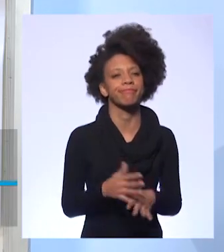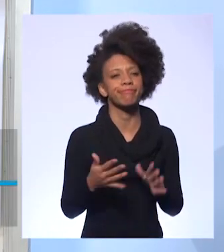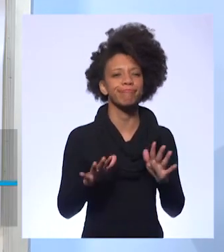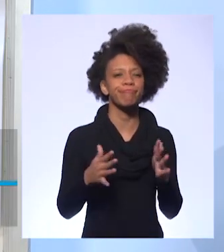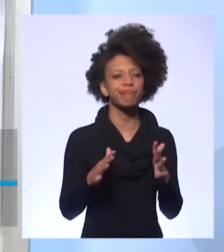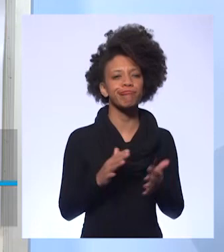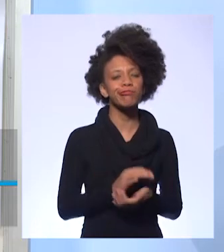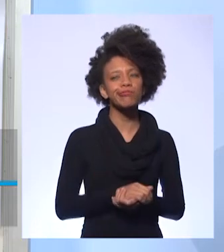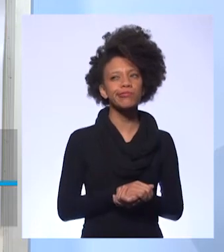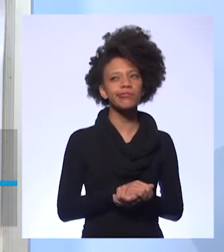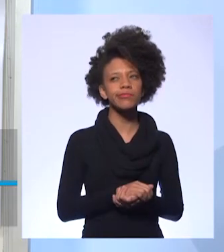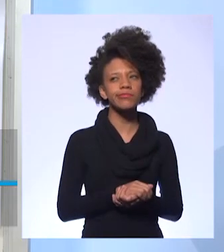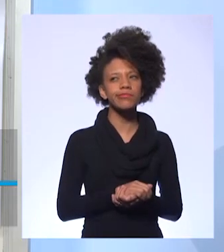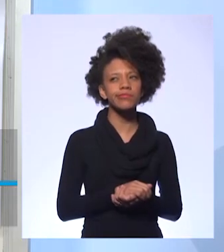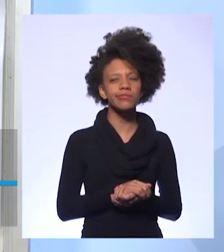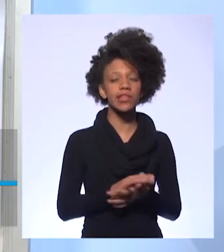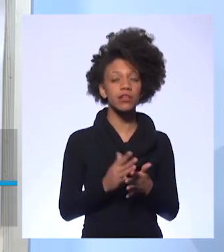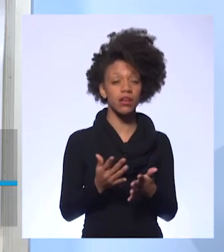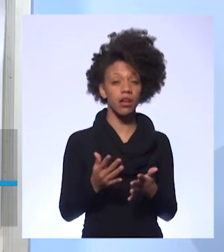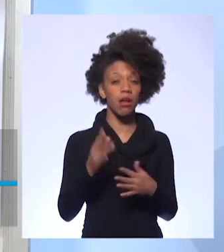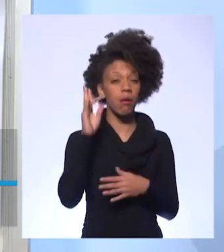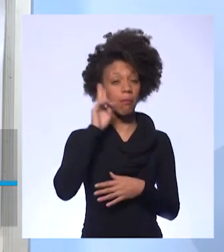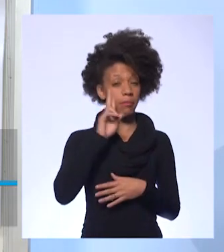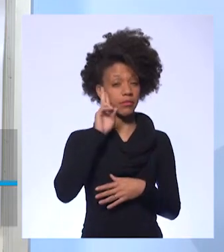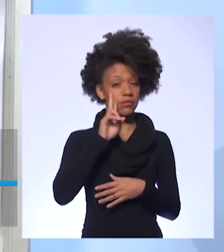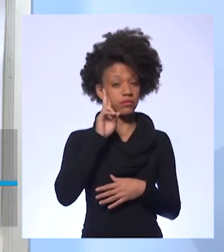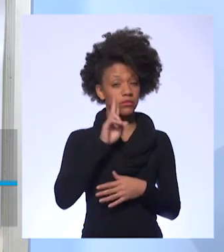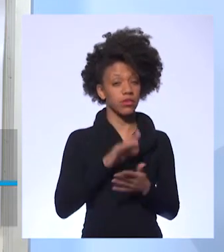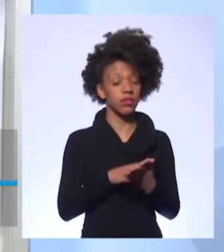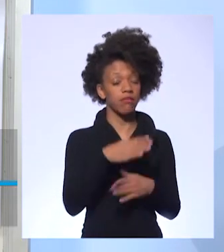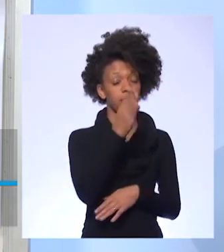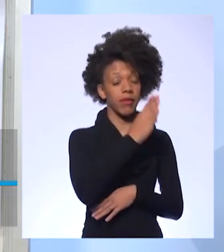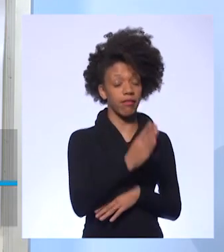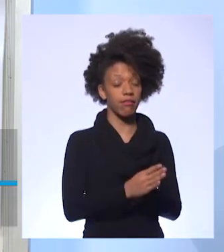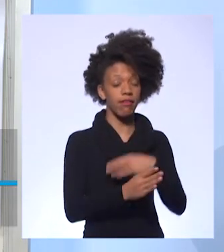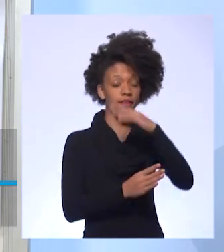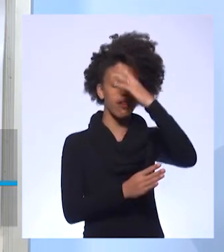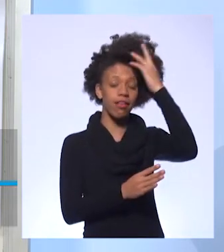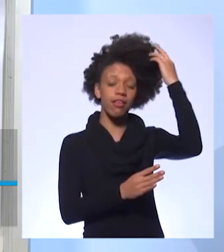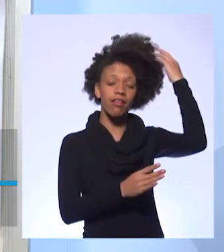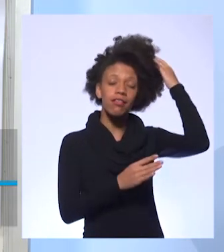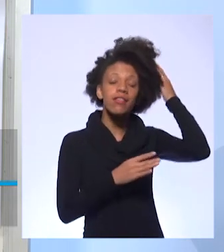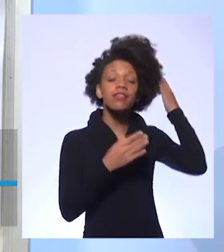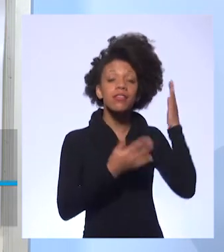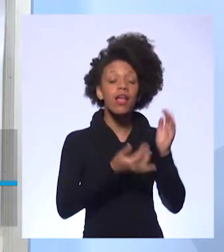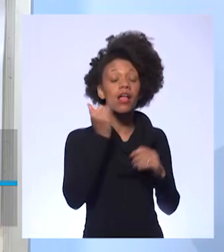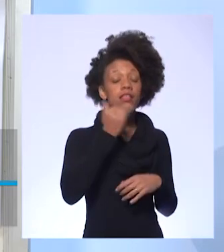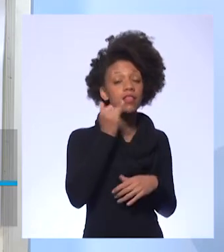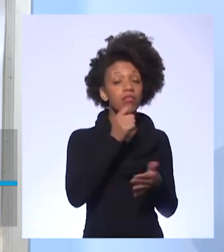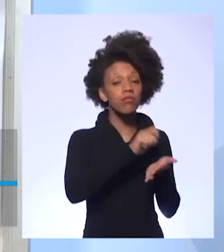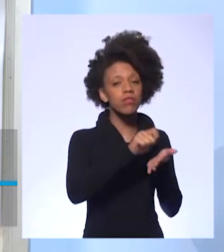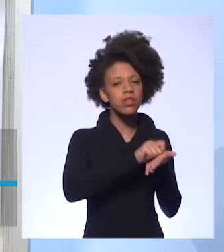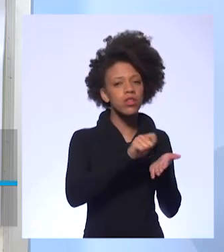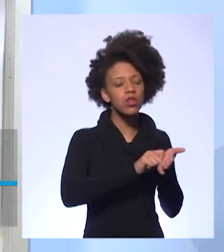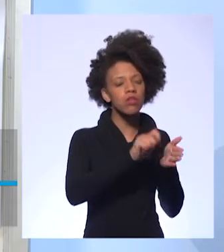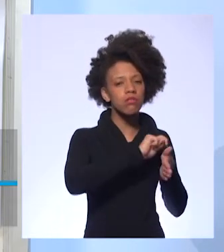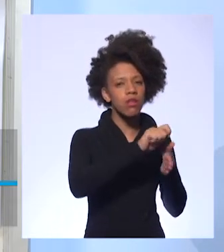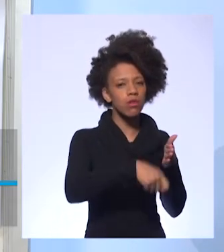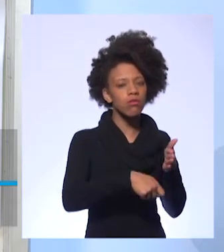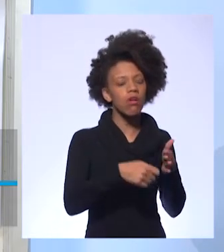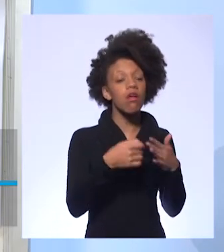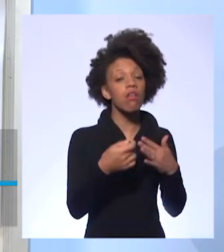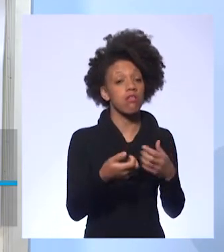assim para a historiografia brasileira para os historiadores brasileiros eles